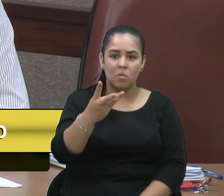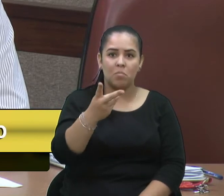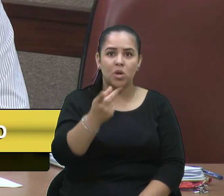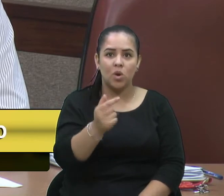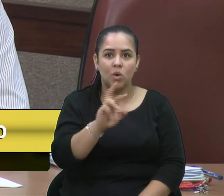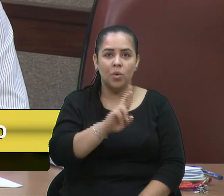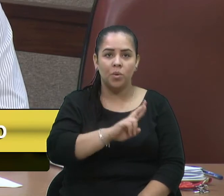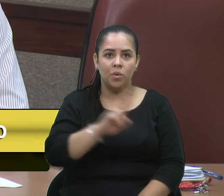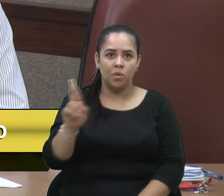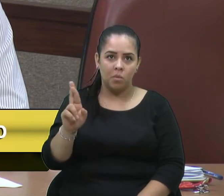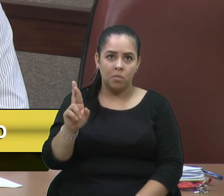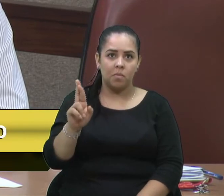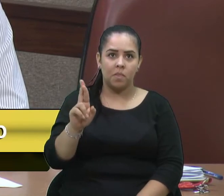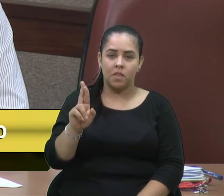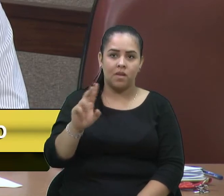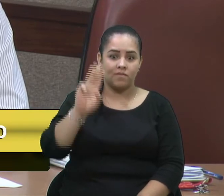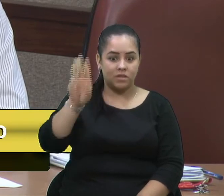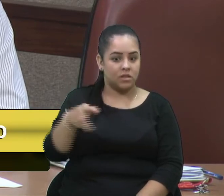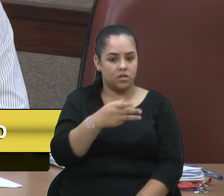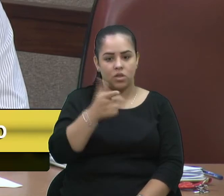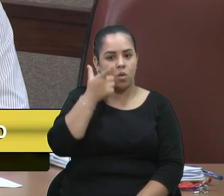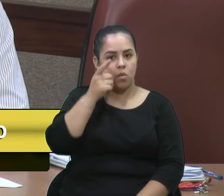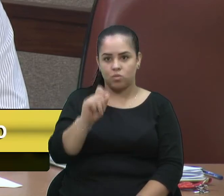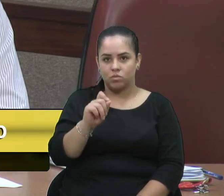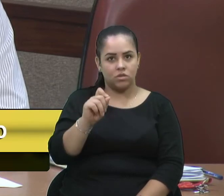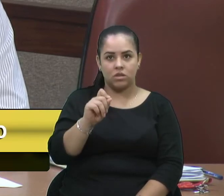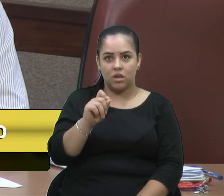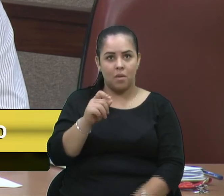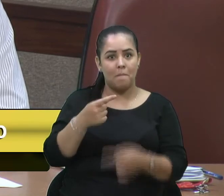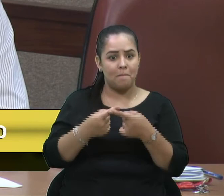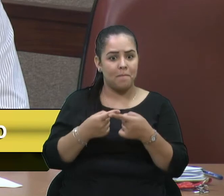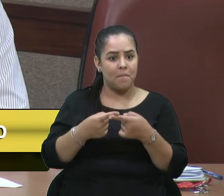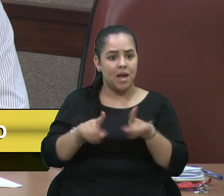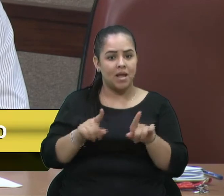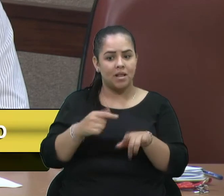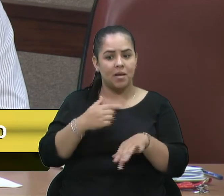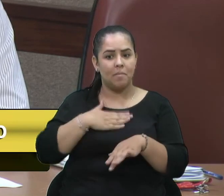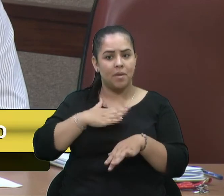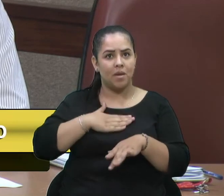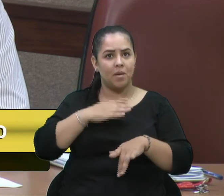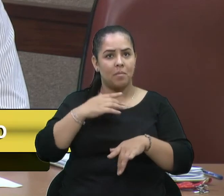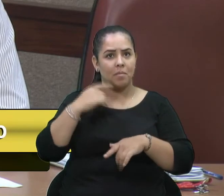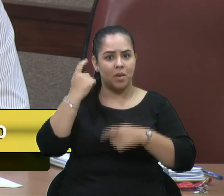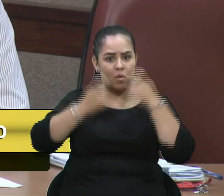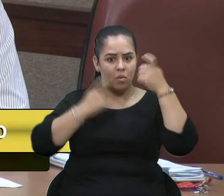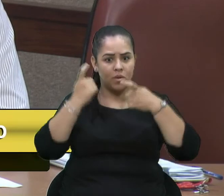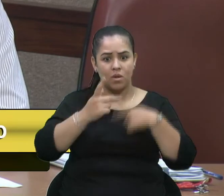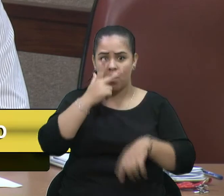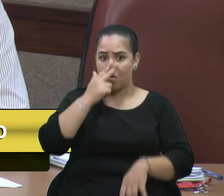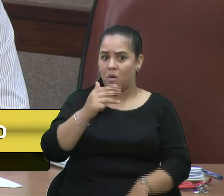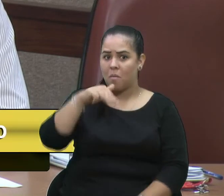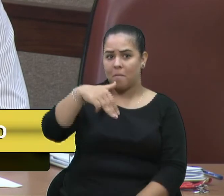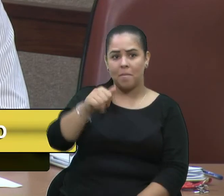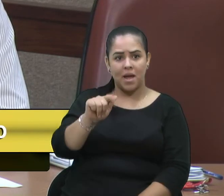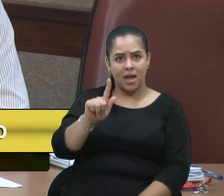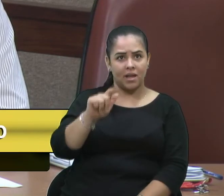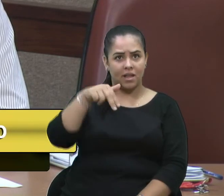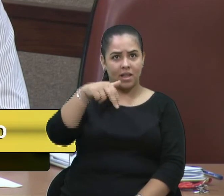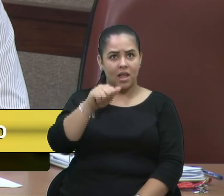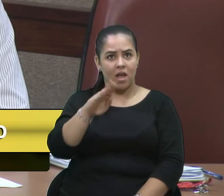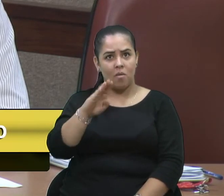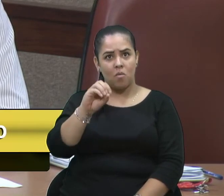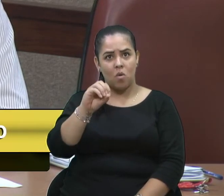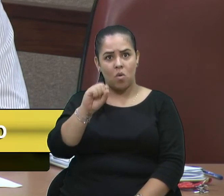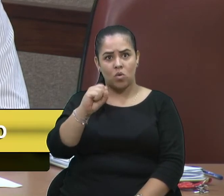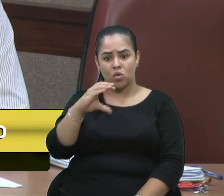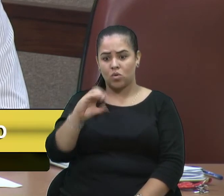arbitrado, não ganhou a Visate ainda, mas a minha preocupação é que se torne isso um outro caso Manha Bosco, que venha a trazer dores de cabeça no